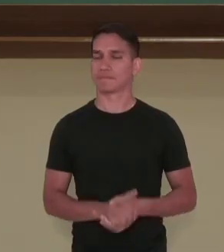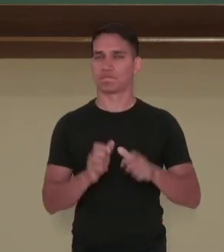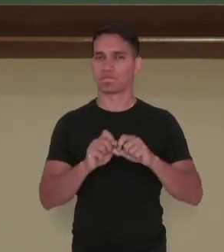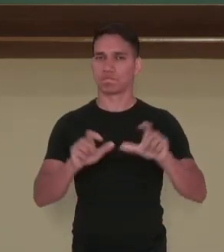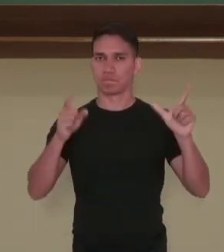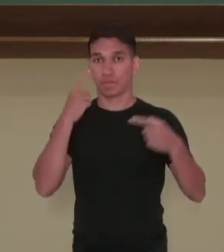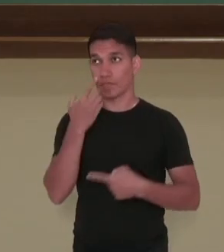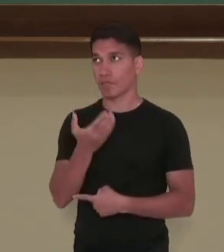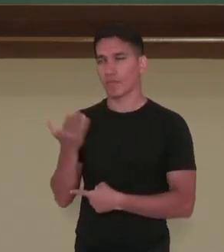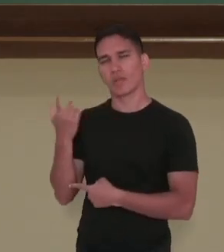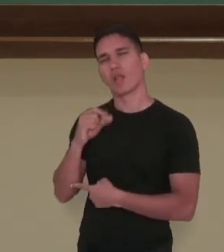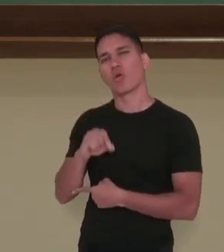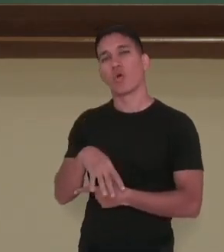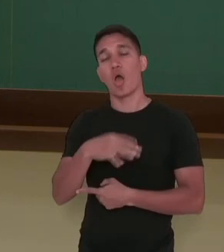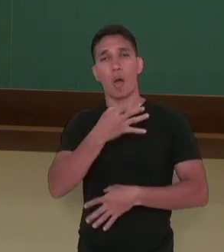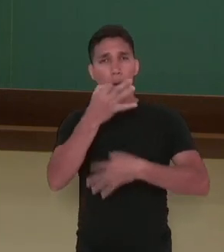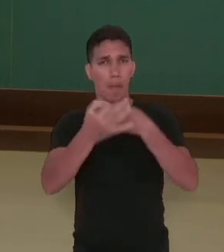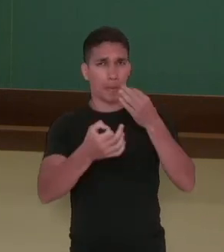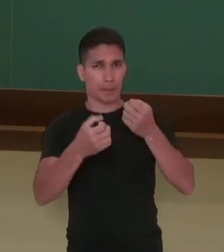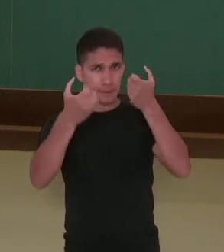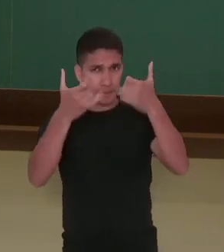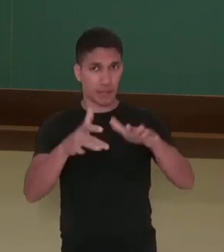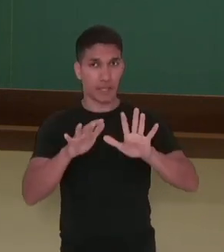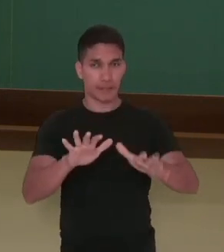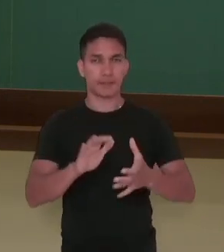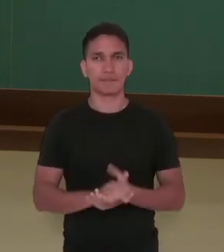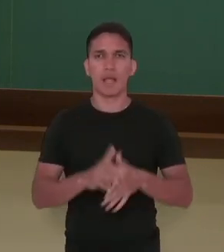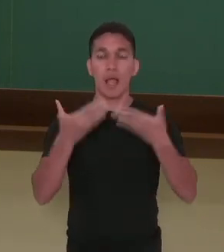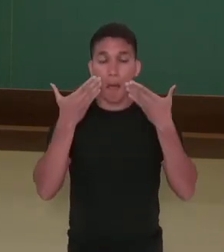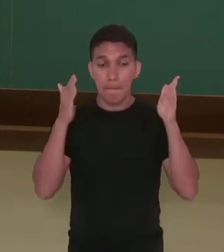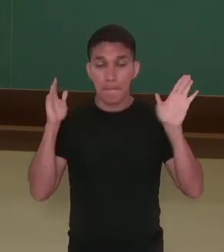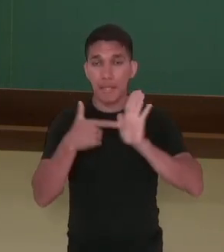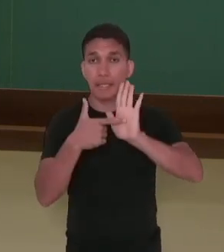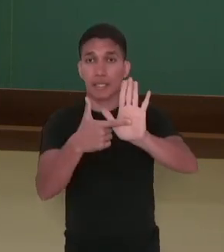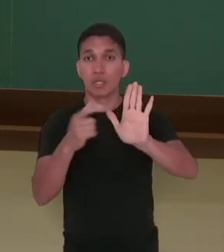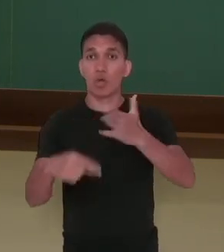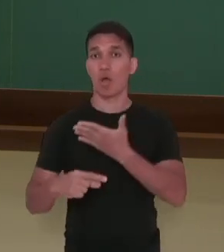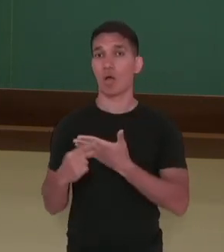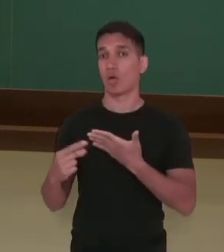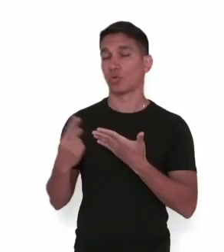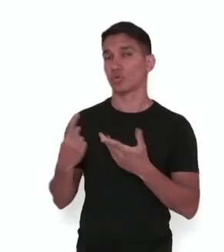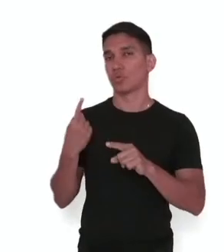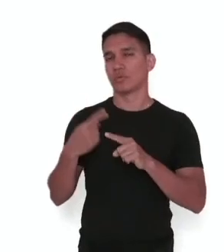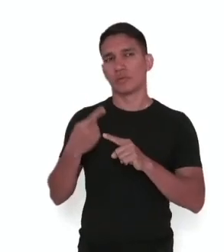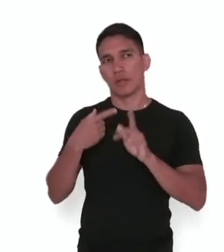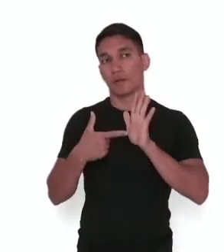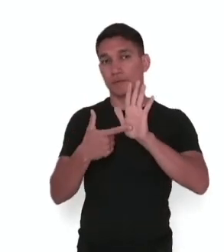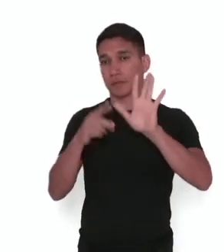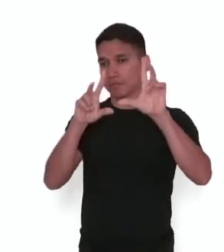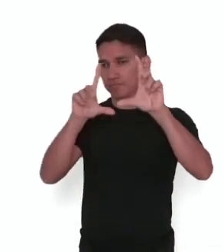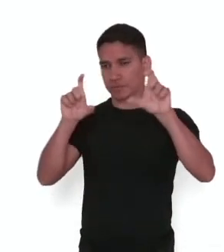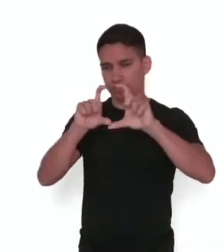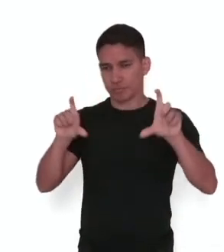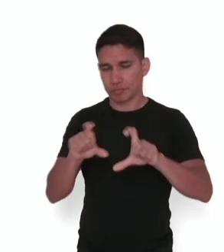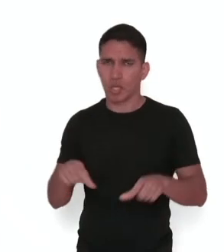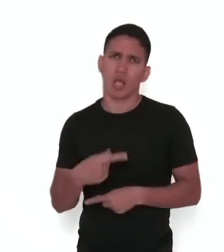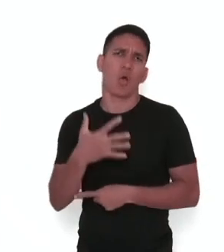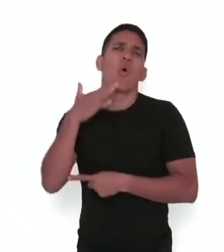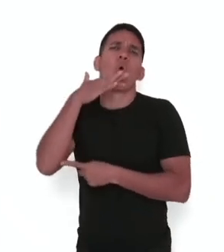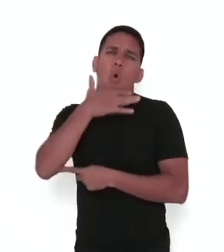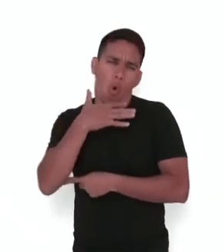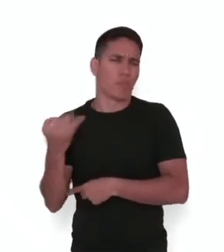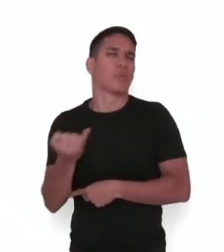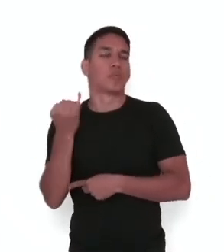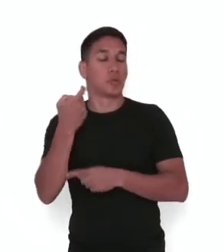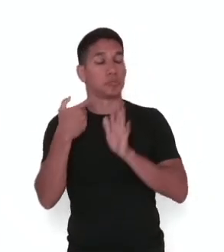Voltei. As opiniões são explícitas do autor, as que eu elenquei aqui. Claro que é importante